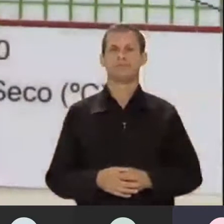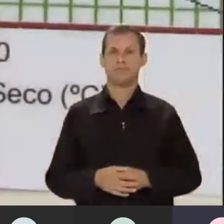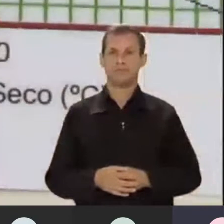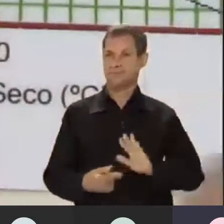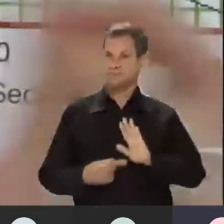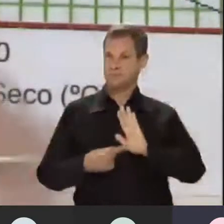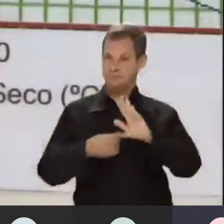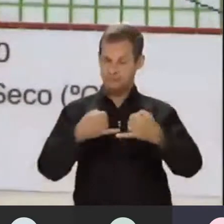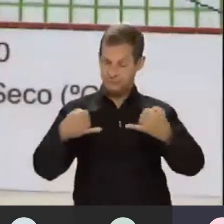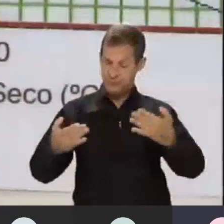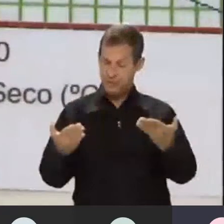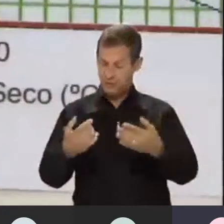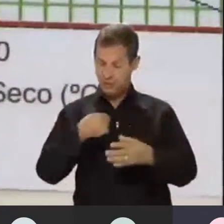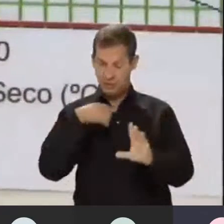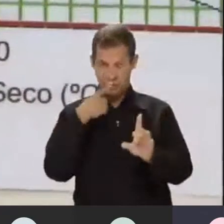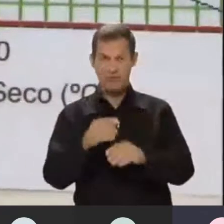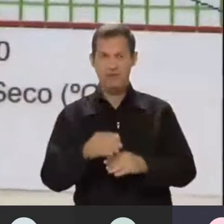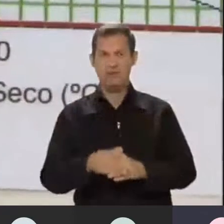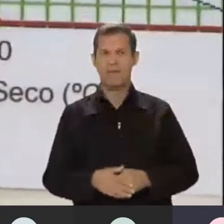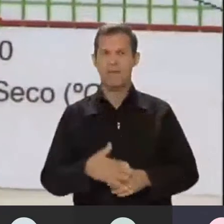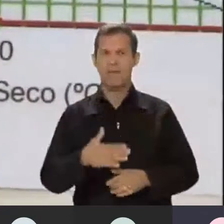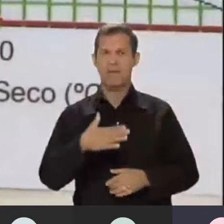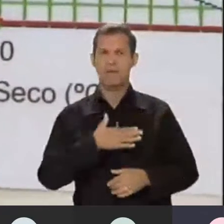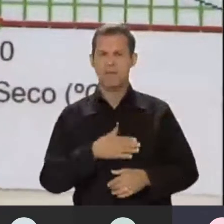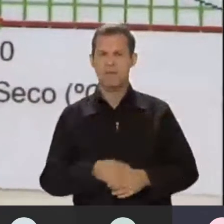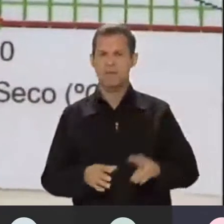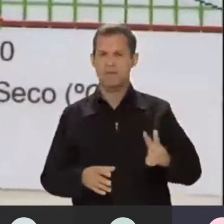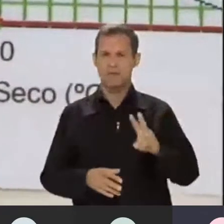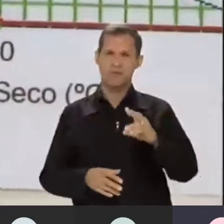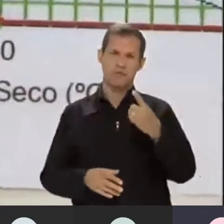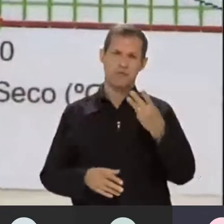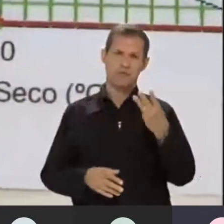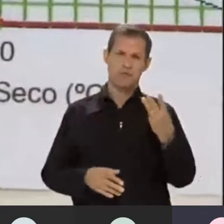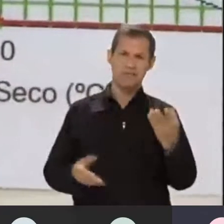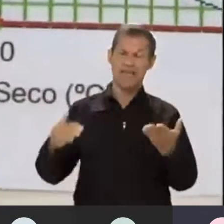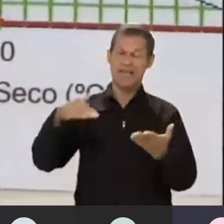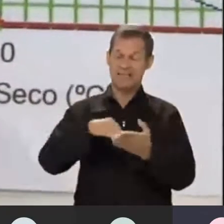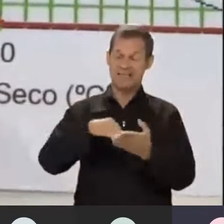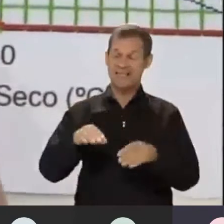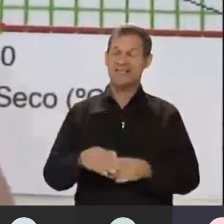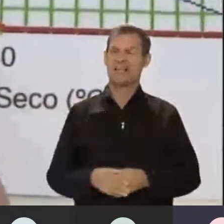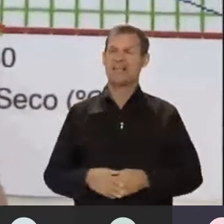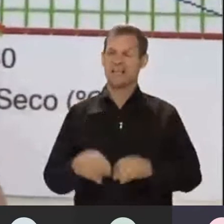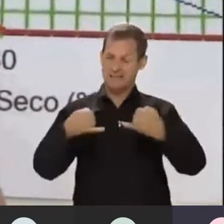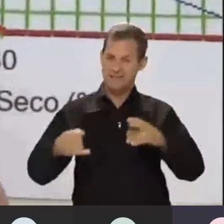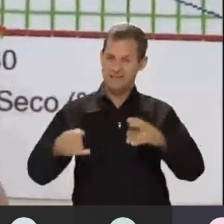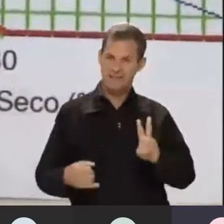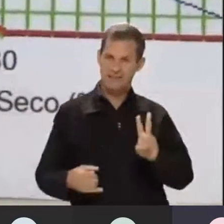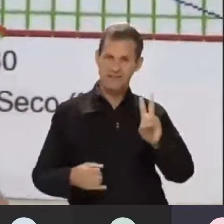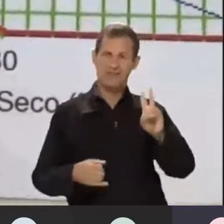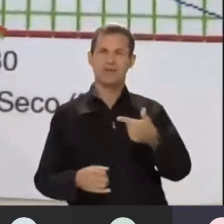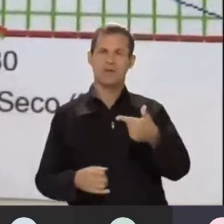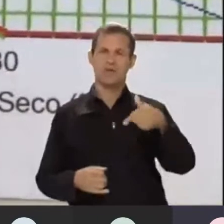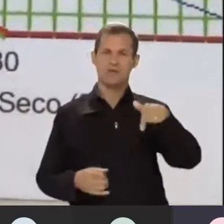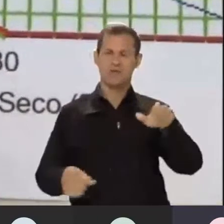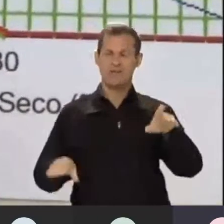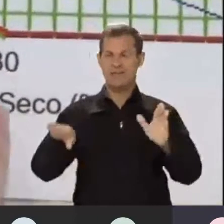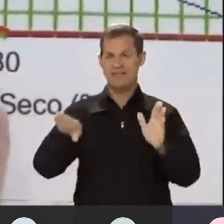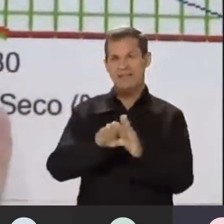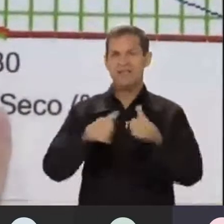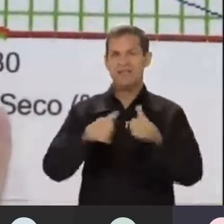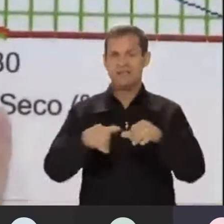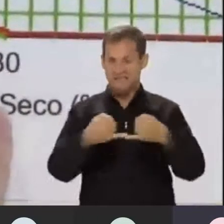Tá? Então, destaquei ela. E agora eu vou encontrar, então, o meu valor de 13 até chegar nessa linha e o meu valor de